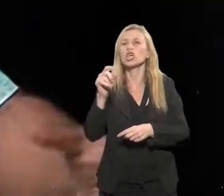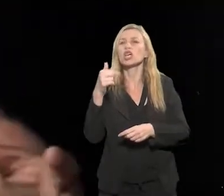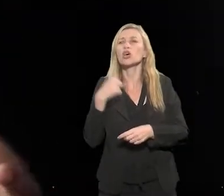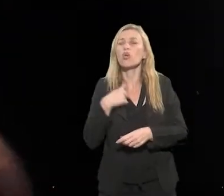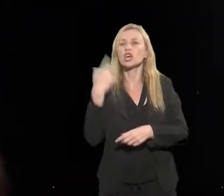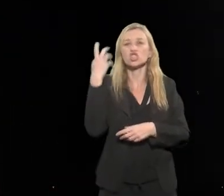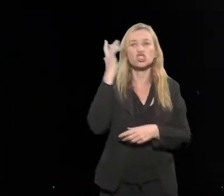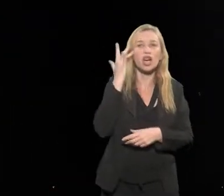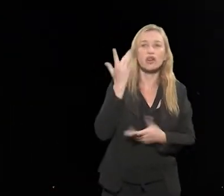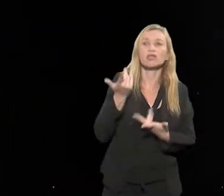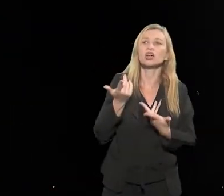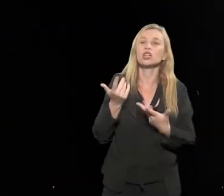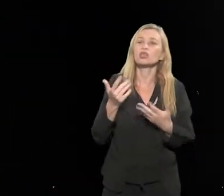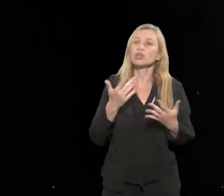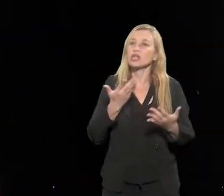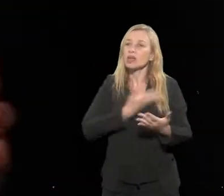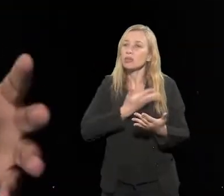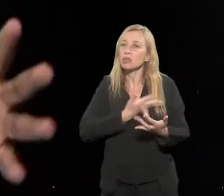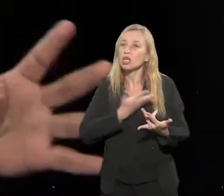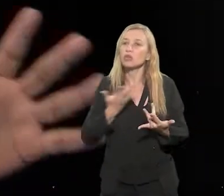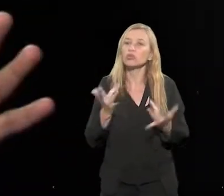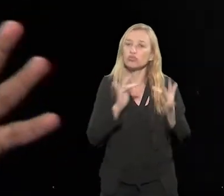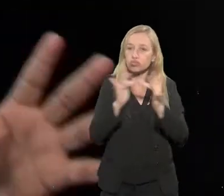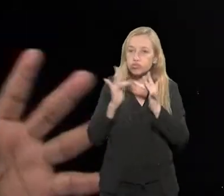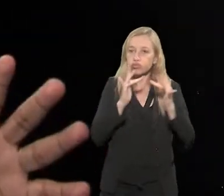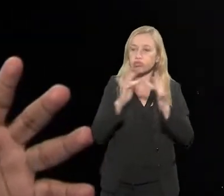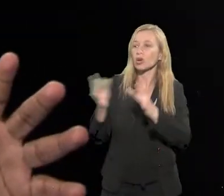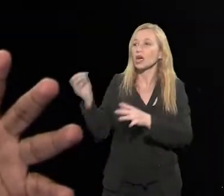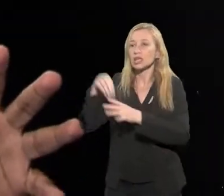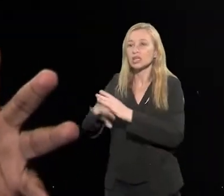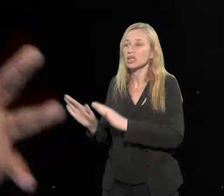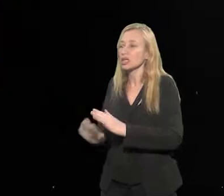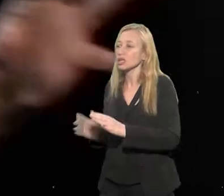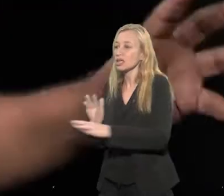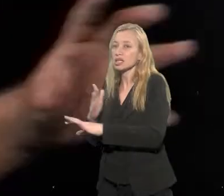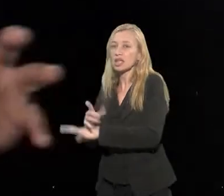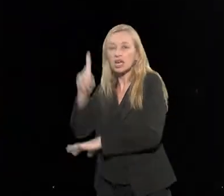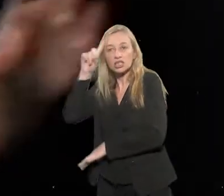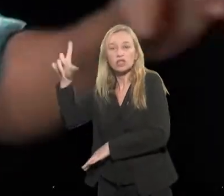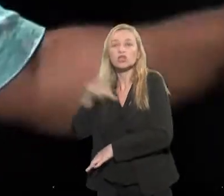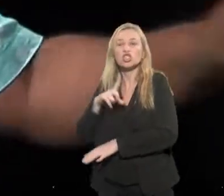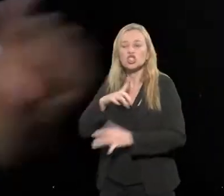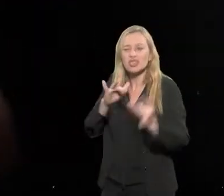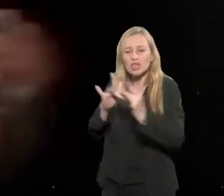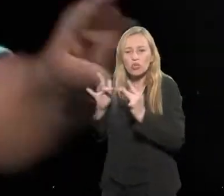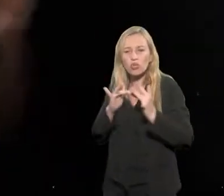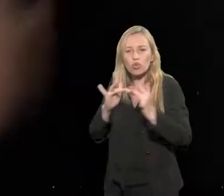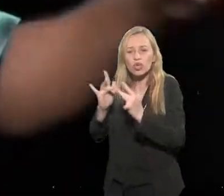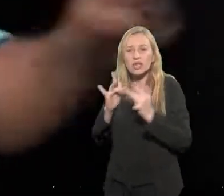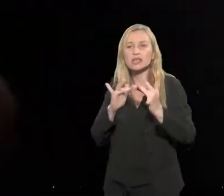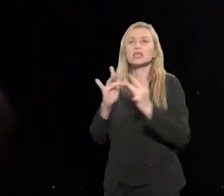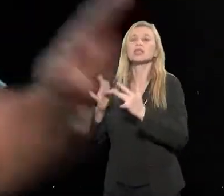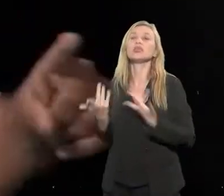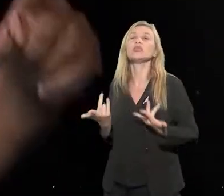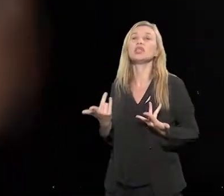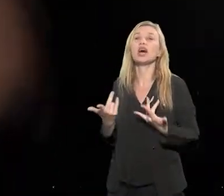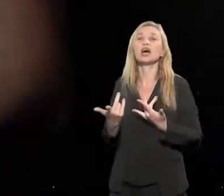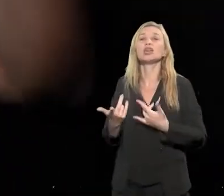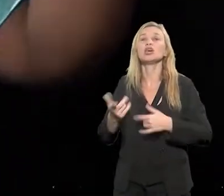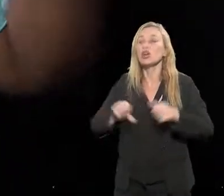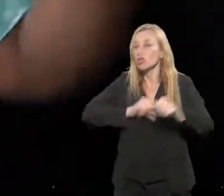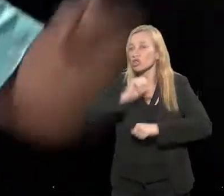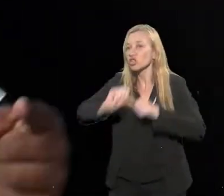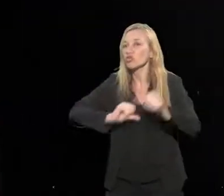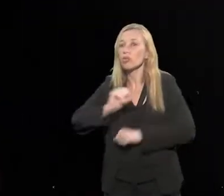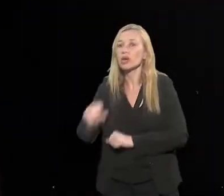achava, porque era isso, assim, nós éramos muito poucos na Cidade de Deus que tinham essa conexão